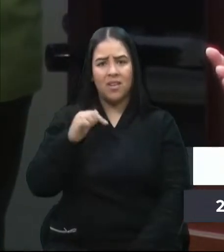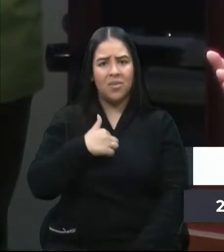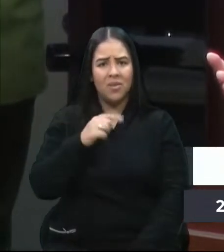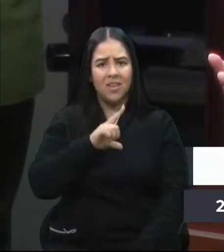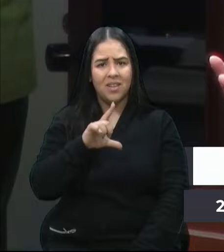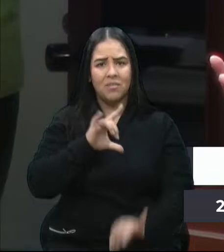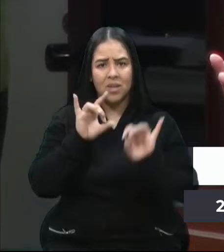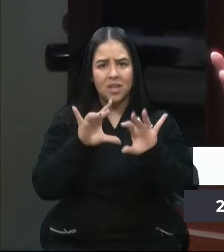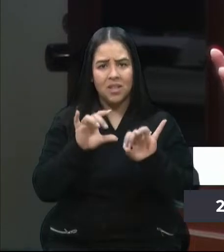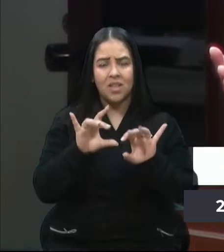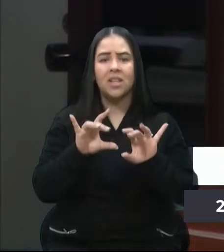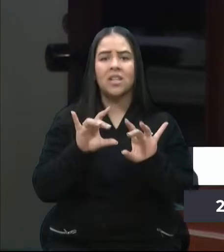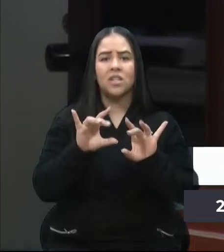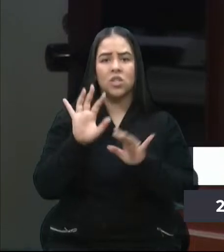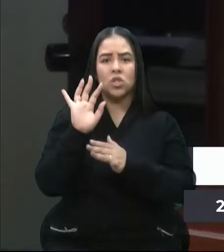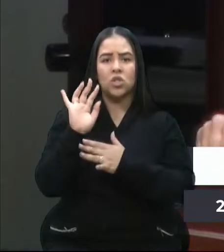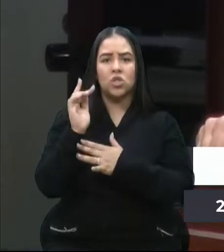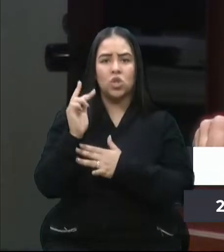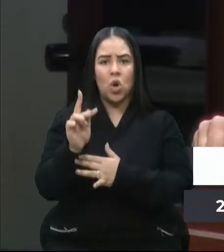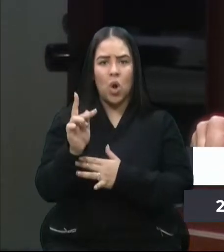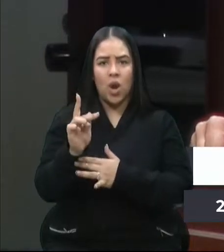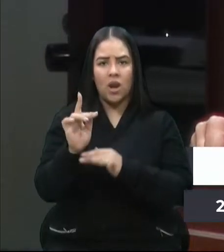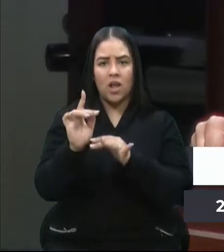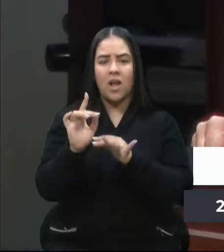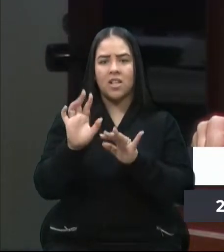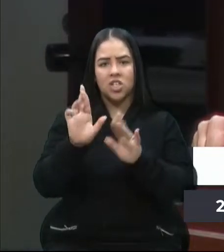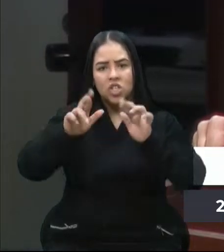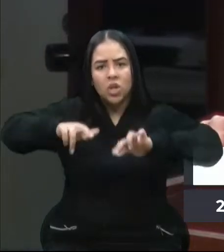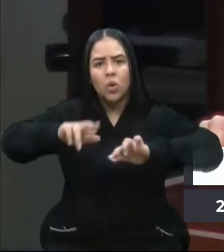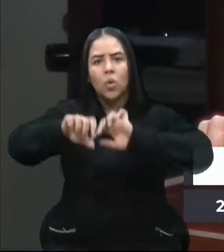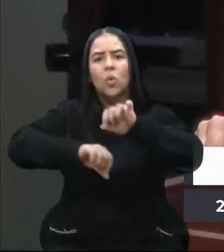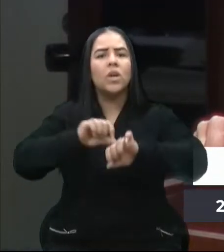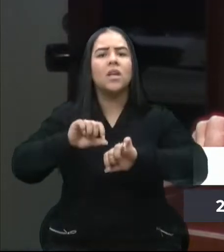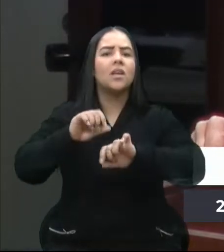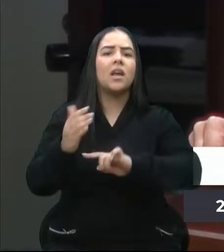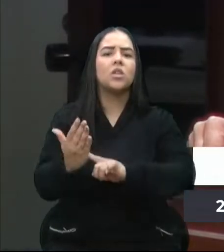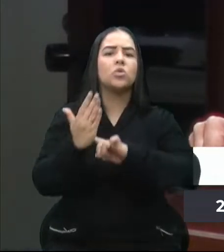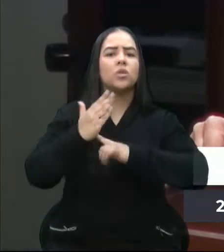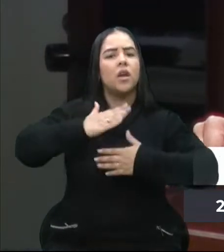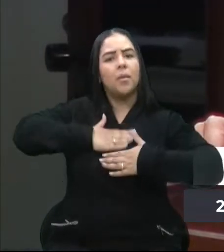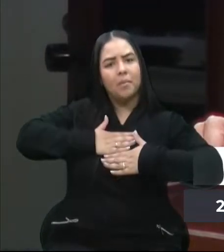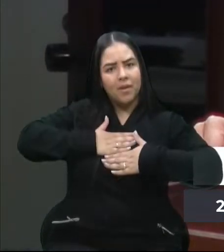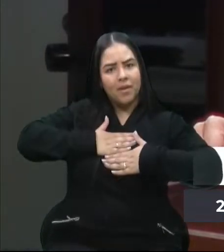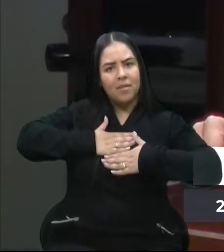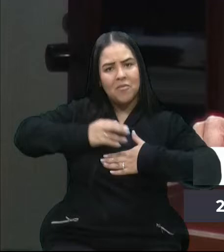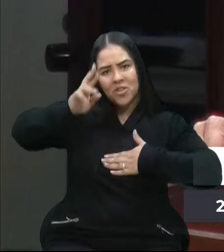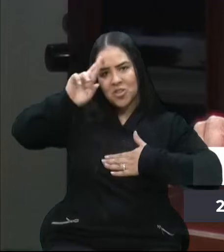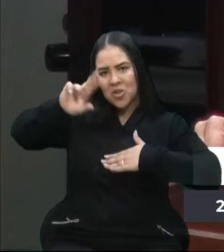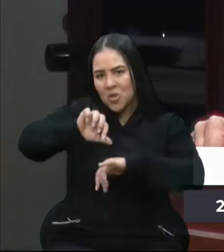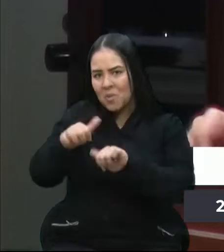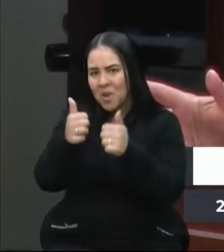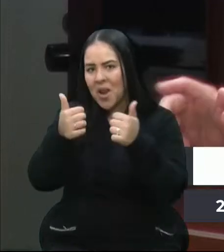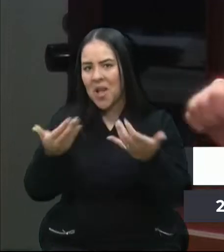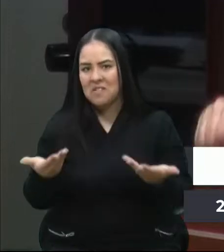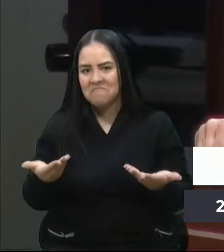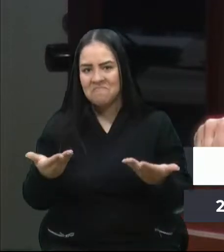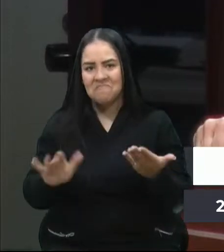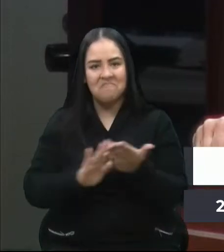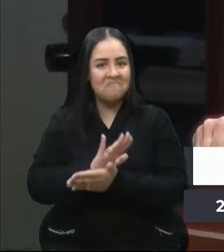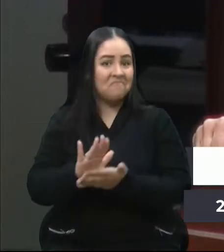em História Regional. O que essa especialização me auxilia objetivamente para ser um diretor melhor?